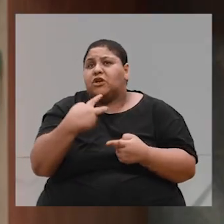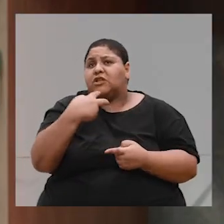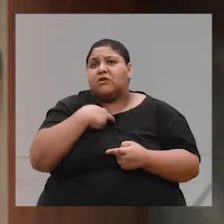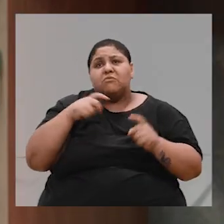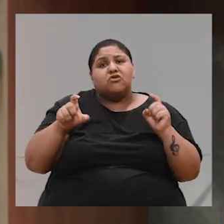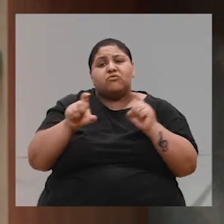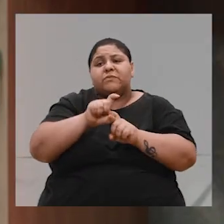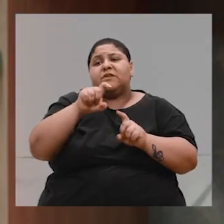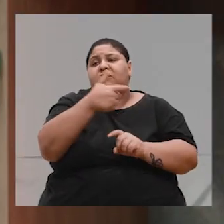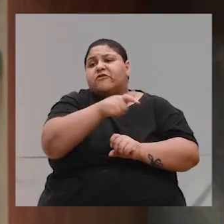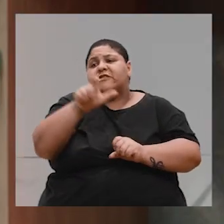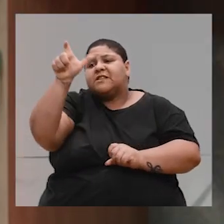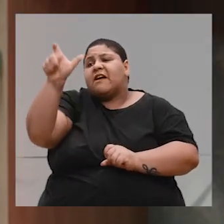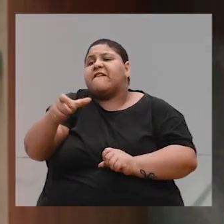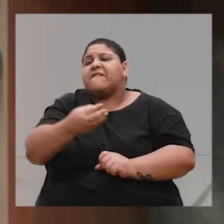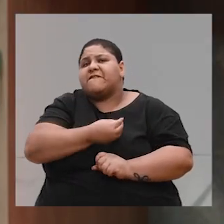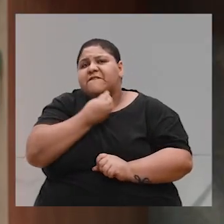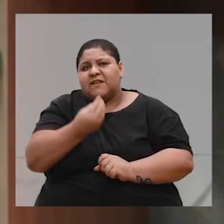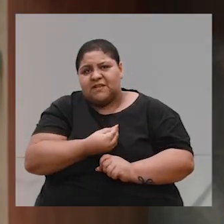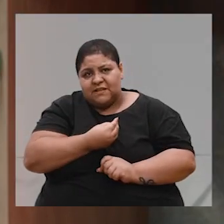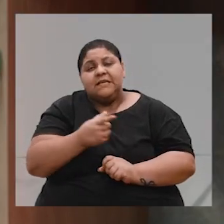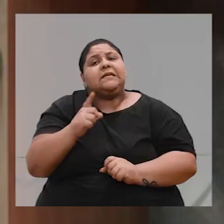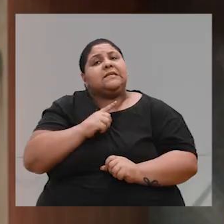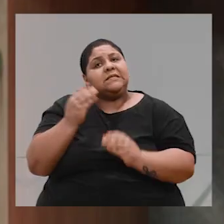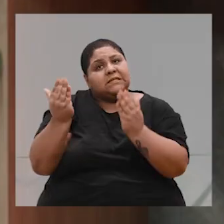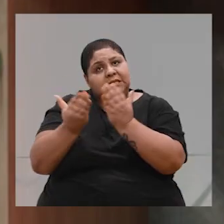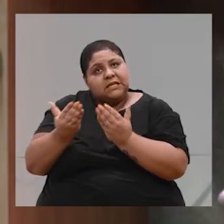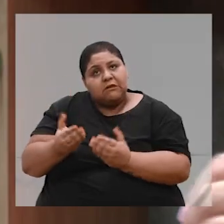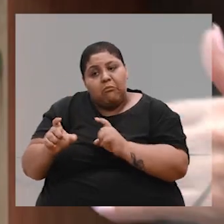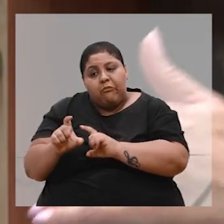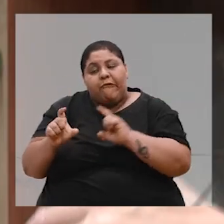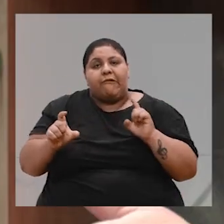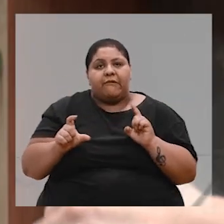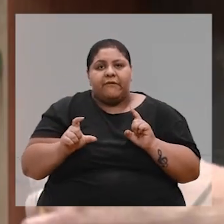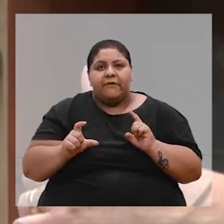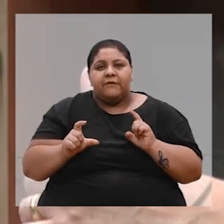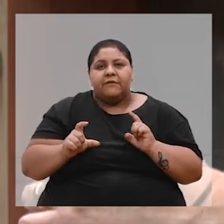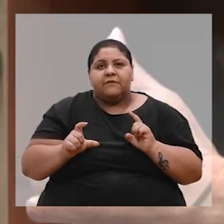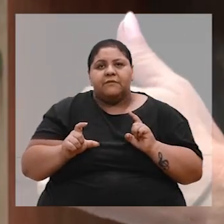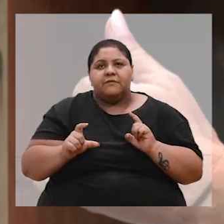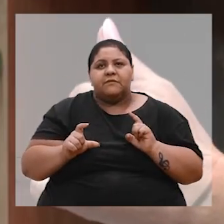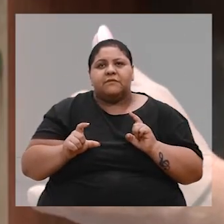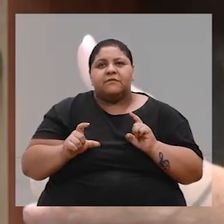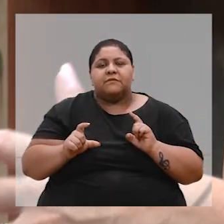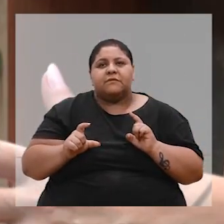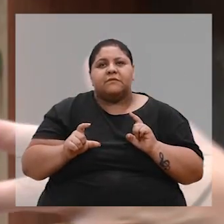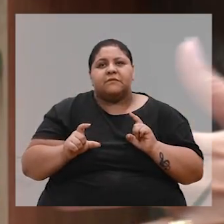não podem depender de uma outra pessoa na vida de vocês depois. Vocês têm que estudar para ser independente, para se